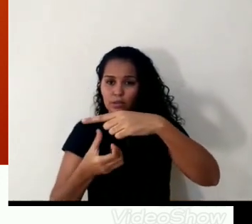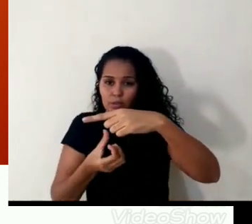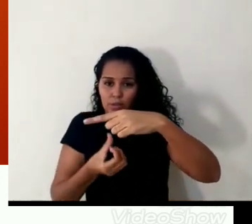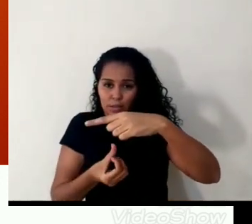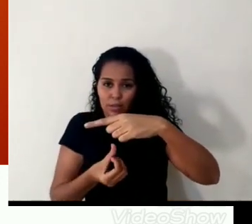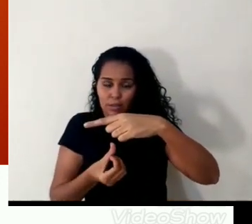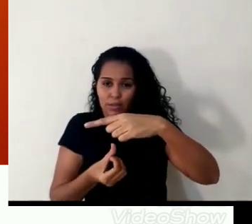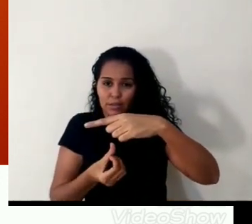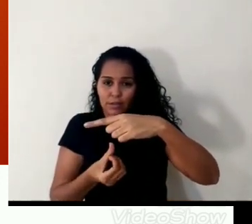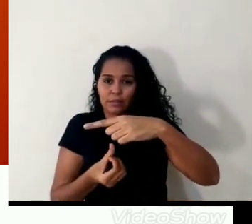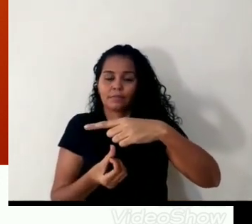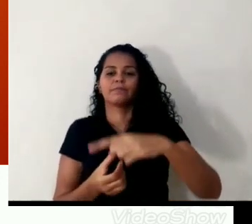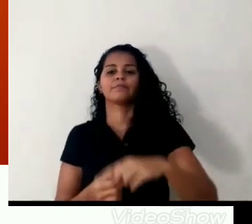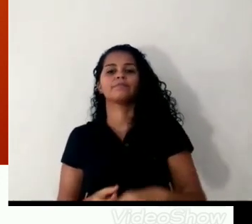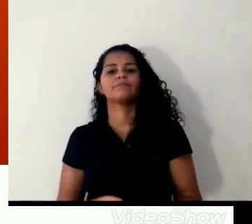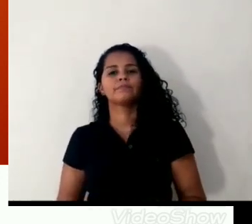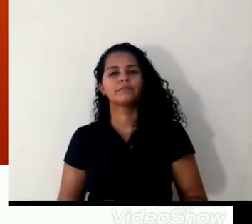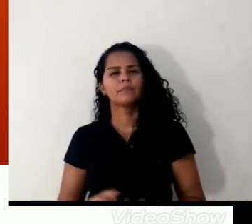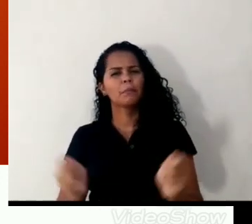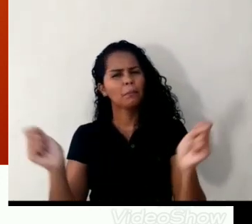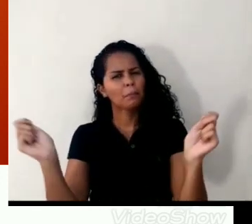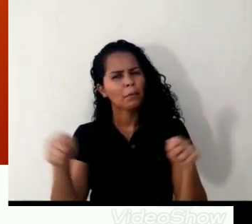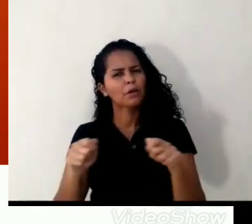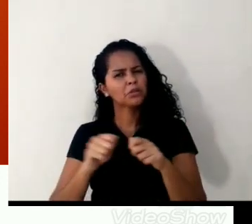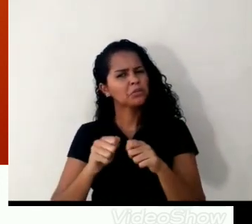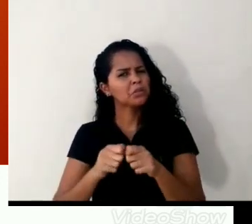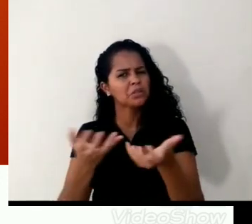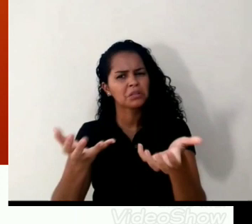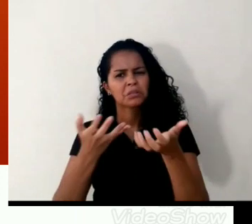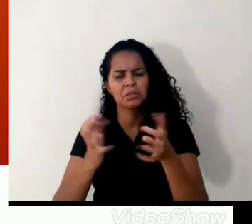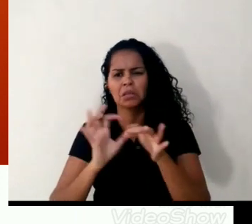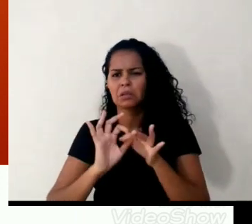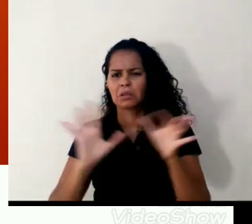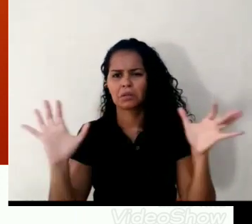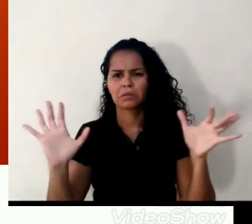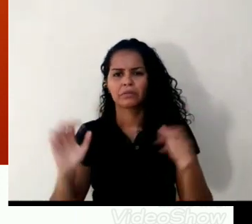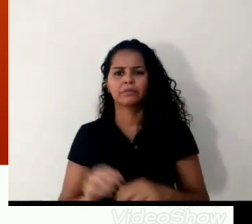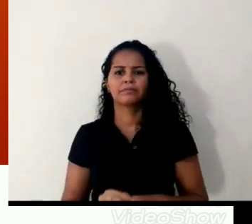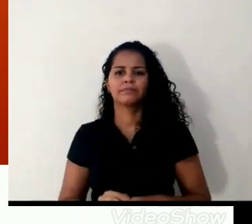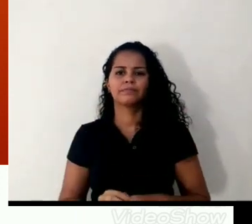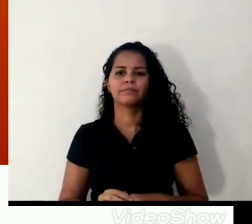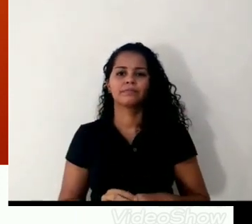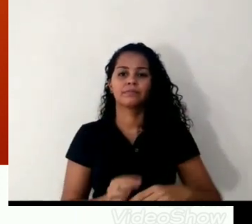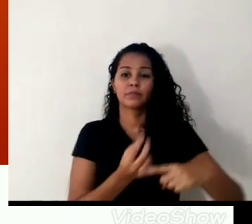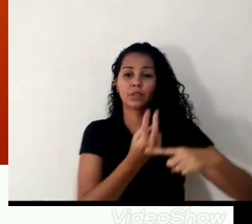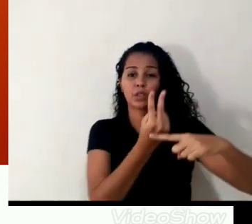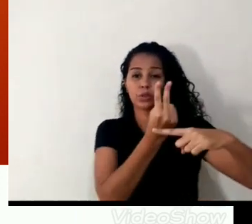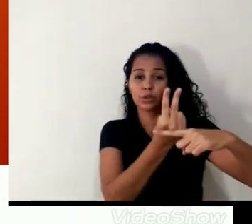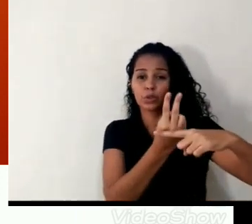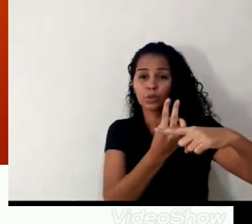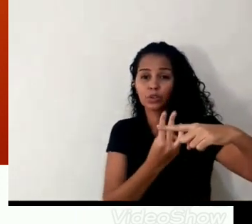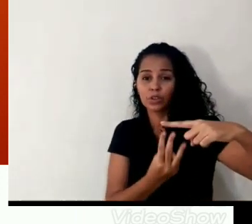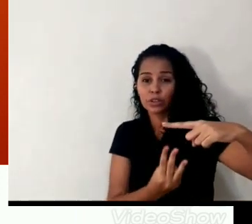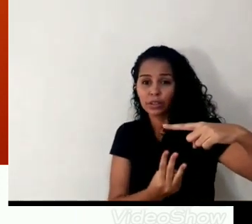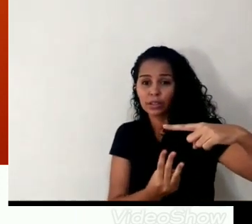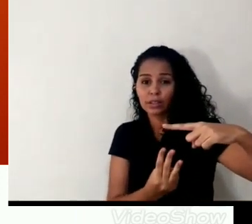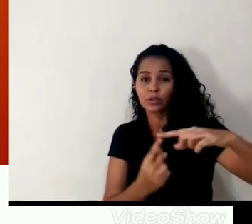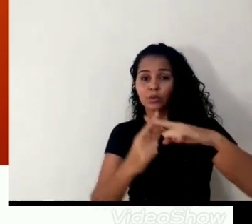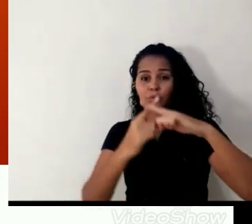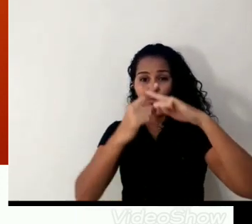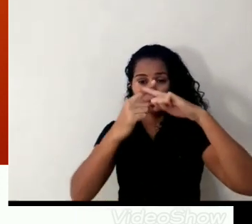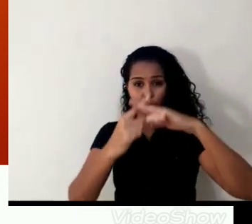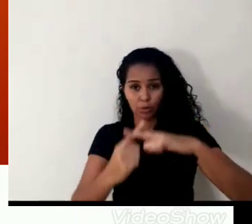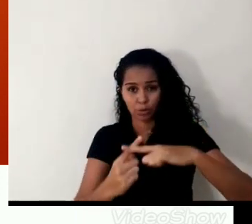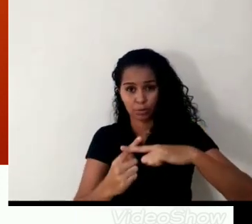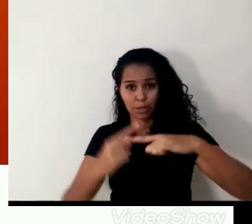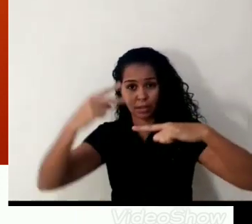O mesmo para 2 terços, que multiplicado por 2 em cima e embaixo vira 4 sextos, multiplicado por 3 vira 6